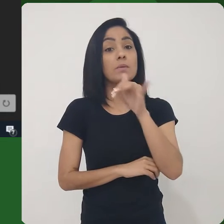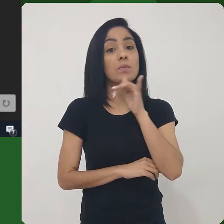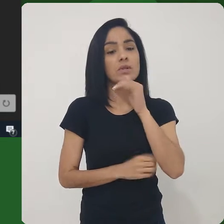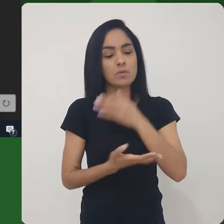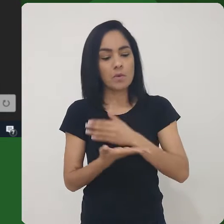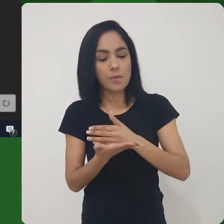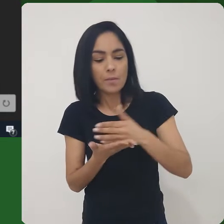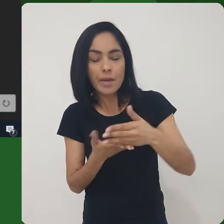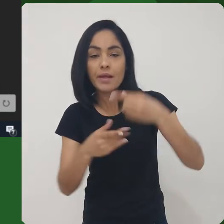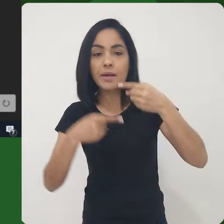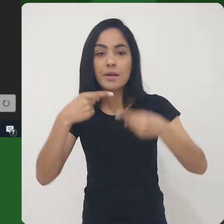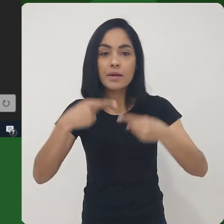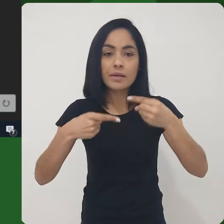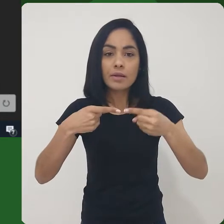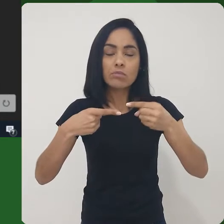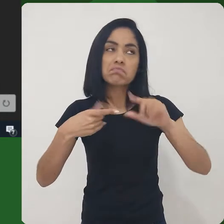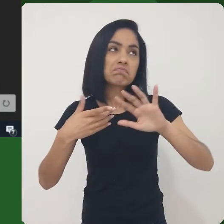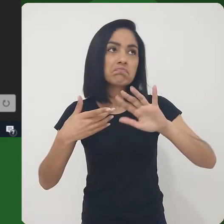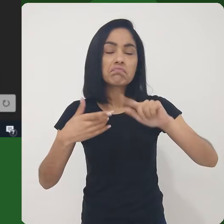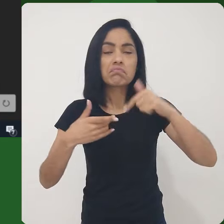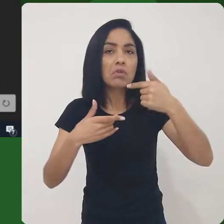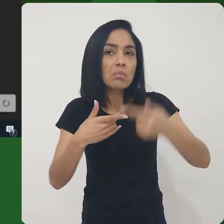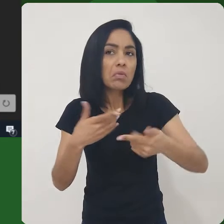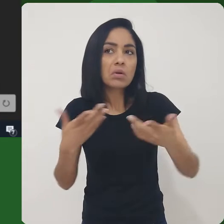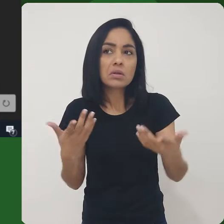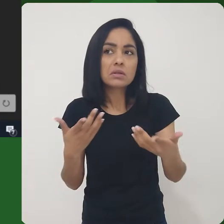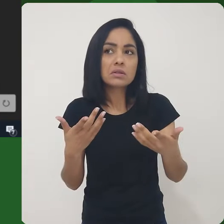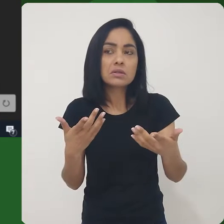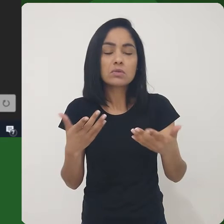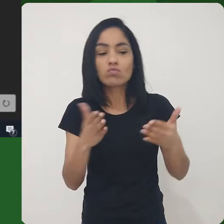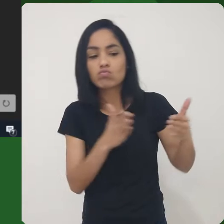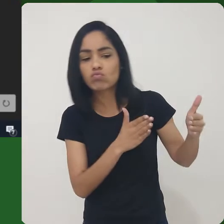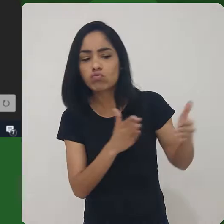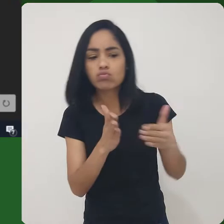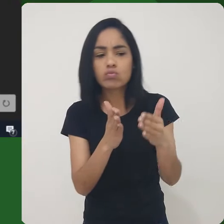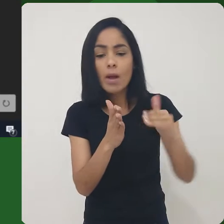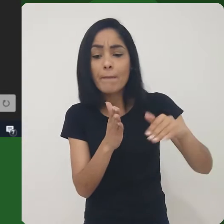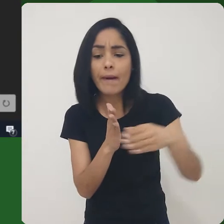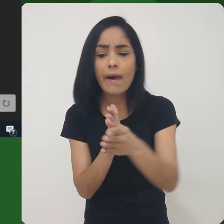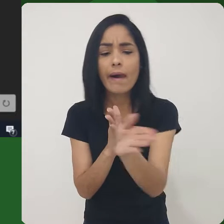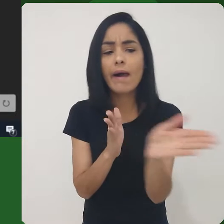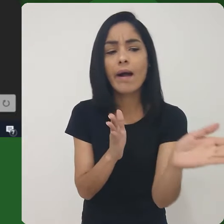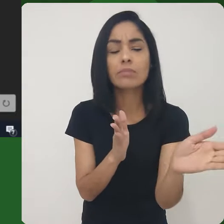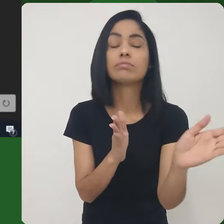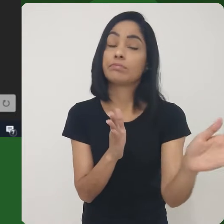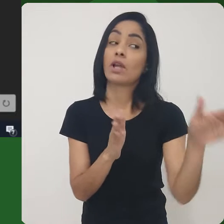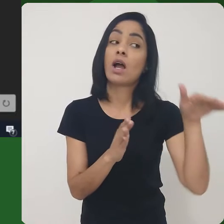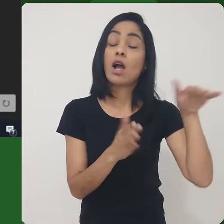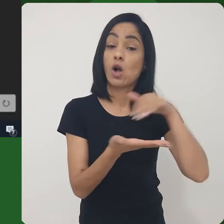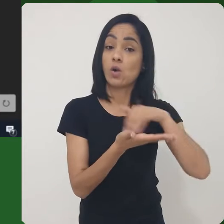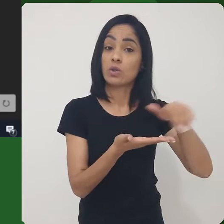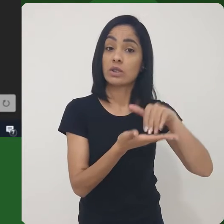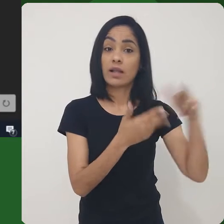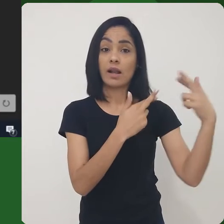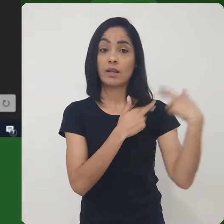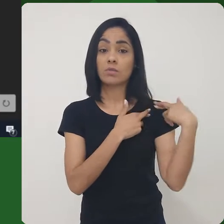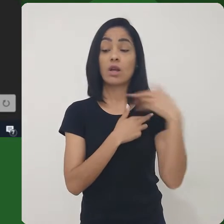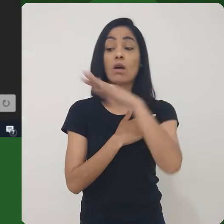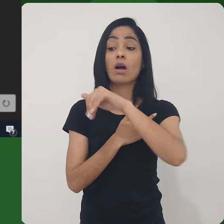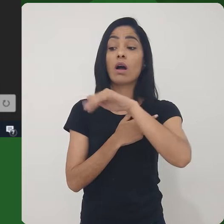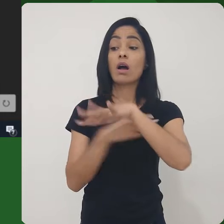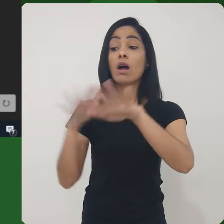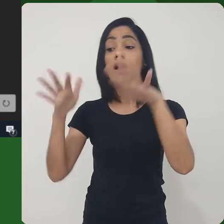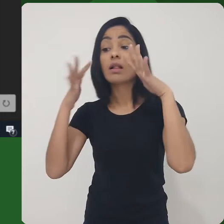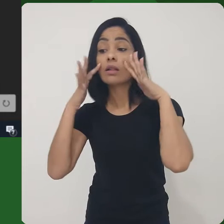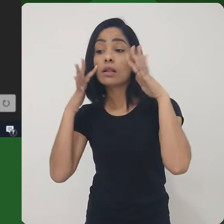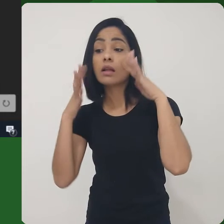início a uma discussão e, por algum motivo, a conversa andar para outro rumo. Então, cabe ao secretário ou à